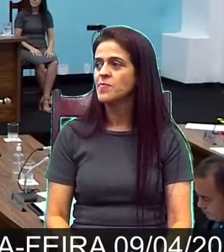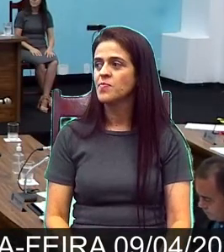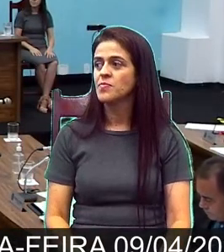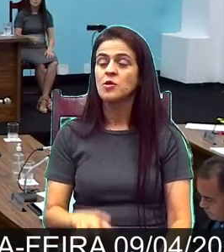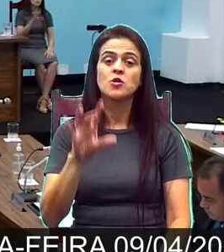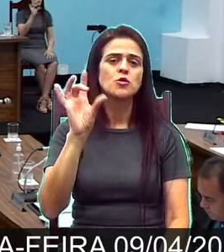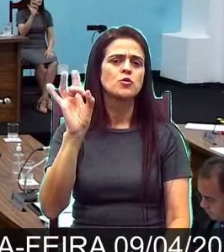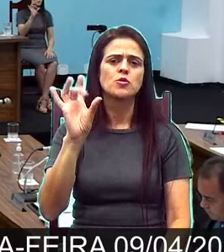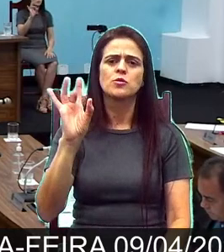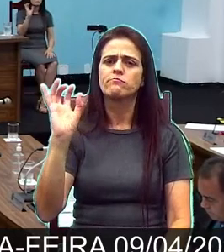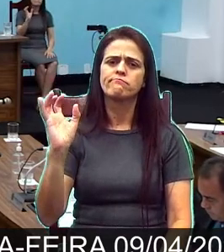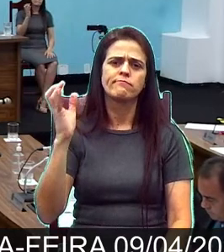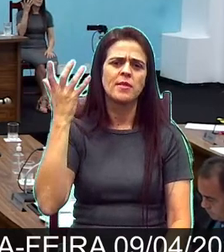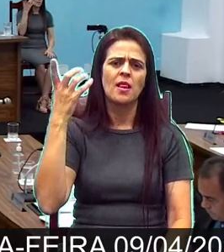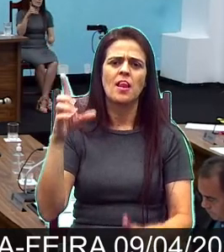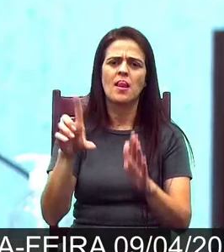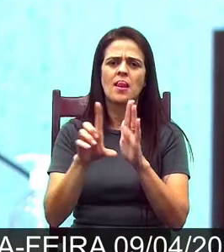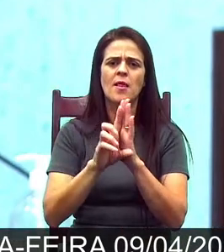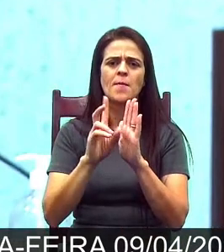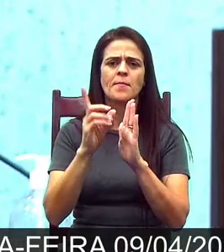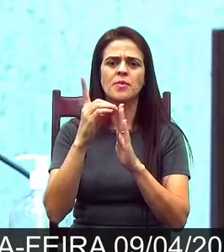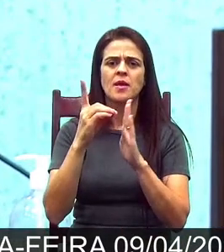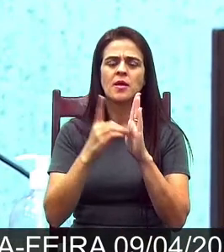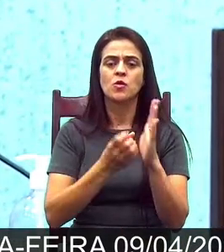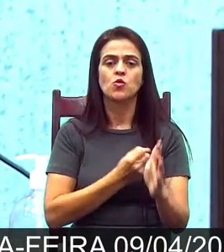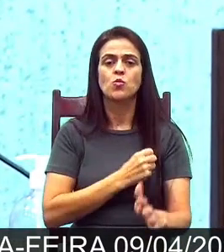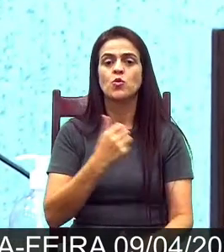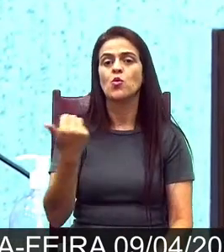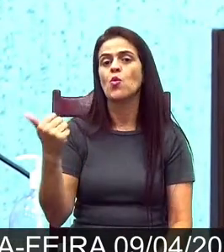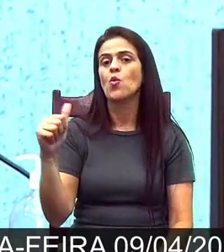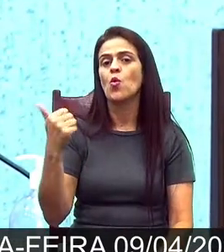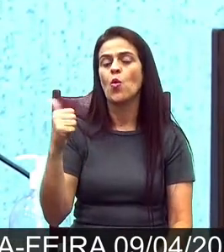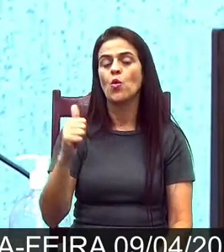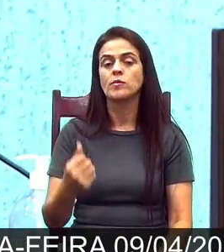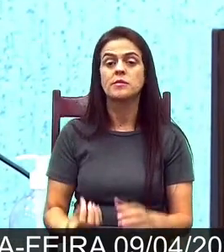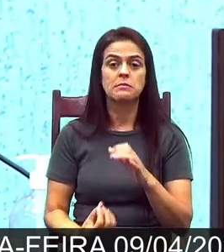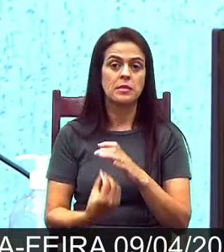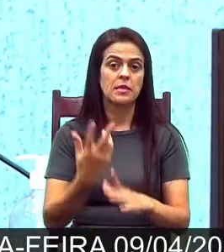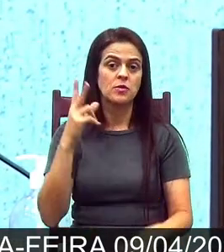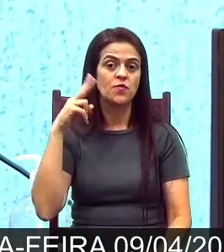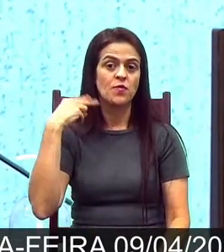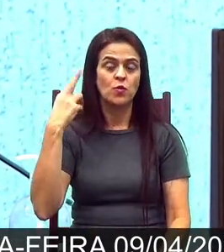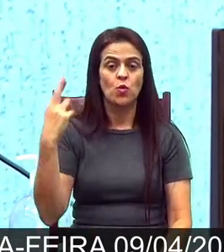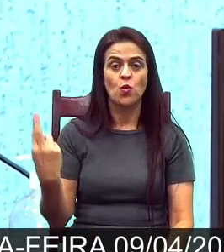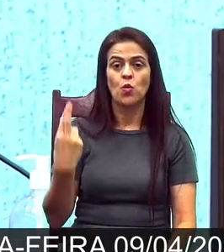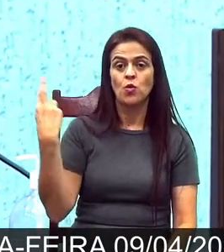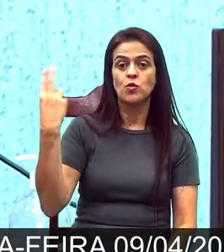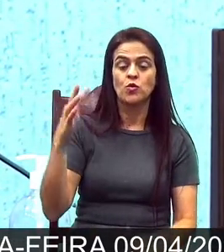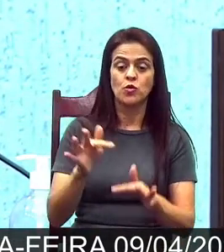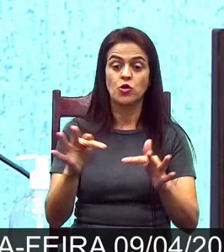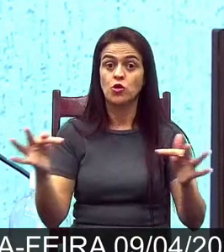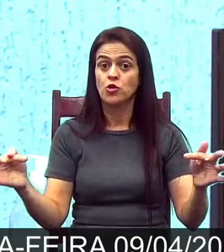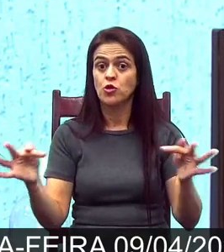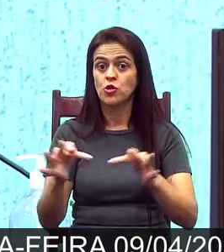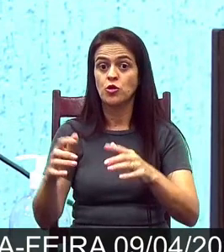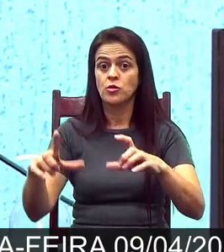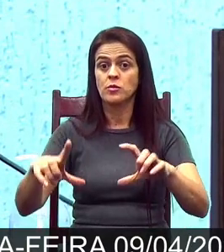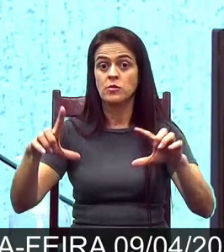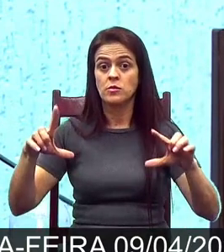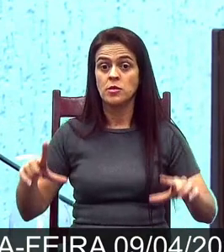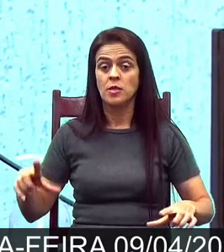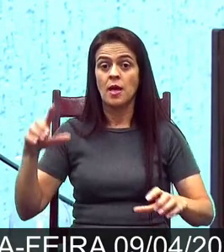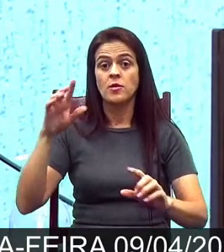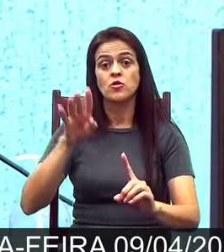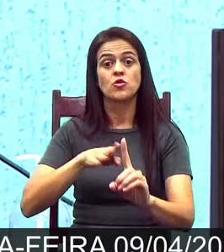Em deliberação, projeto de lei número 11, 3 de abril de 2024, de autoria do novo vereador Rodrigão. Concede o título cidadã catalana à